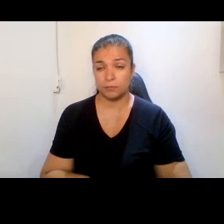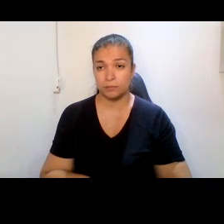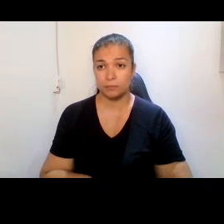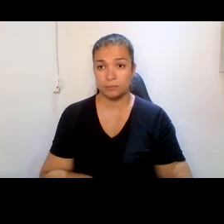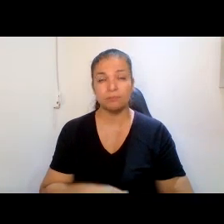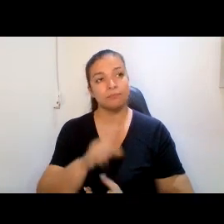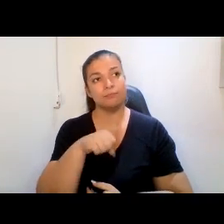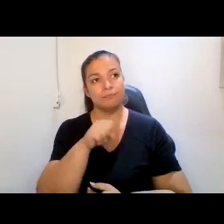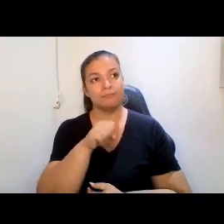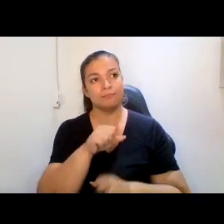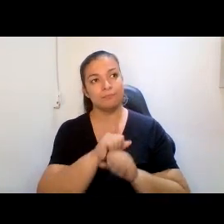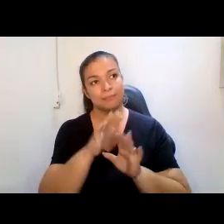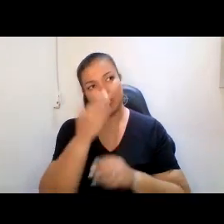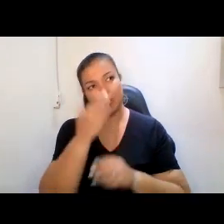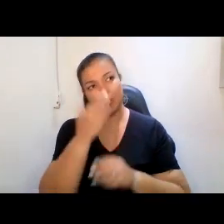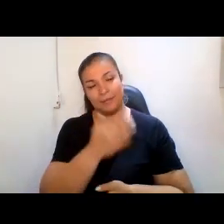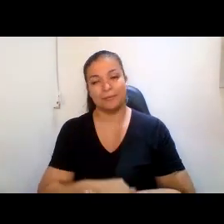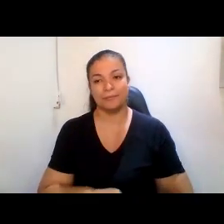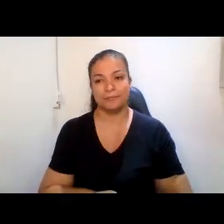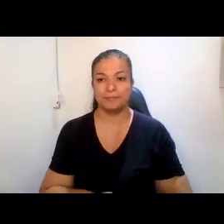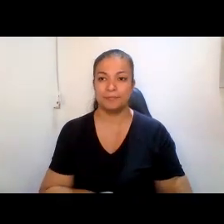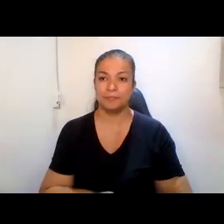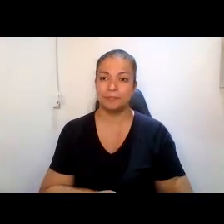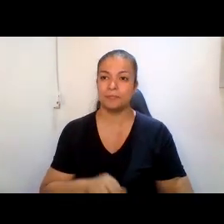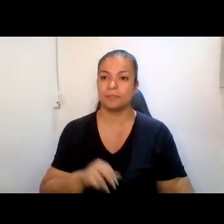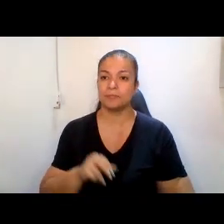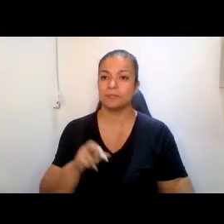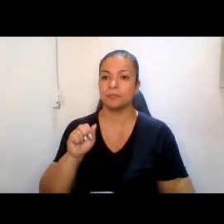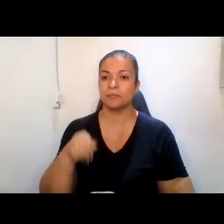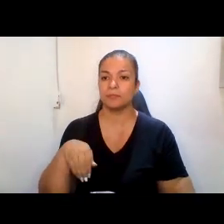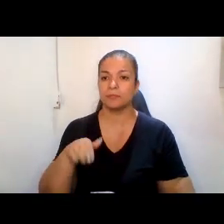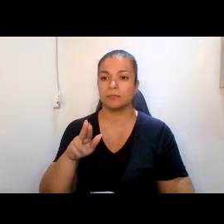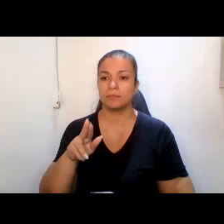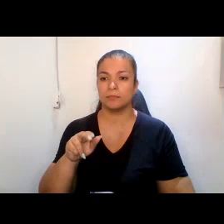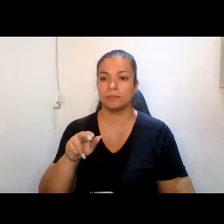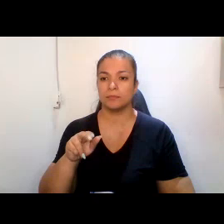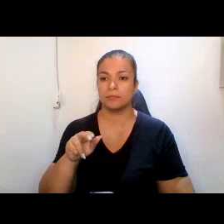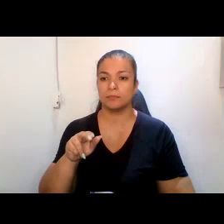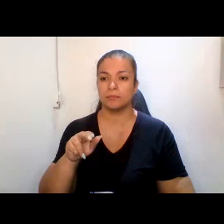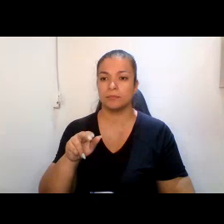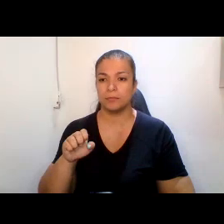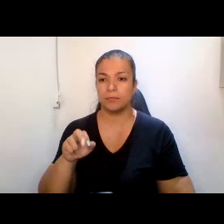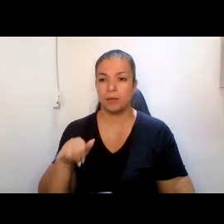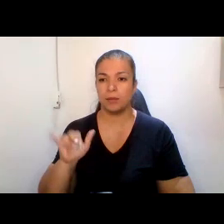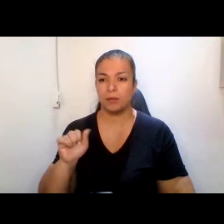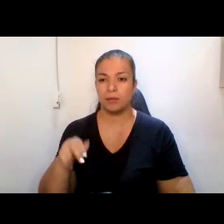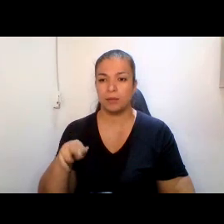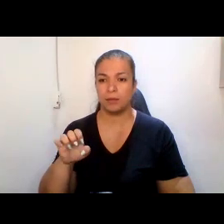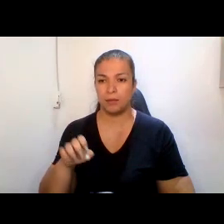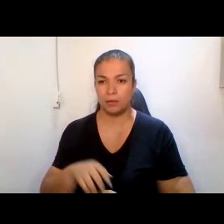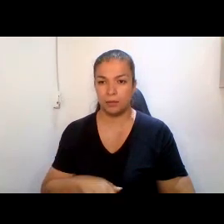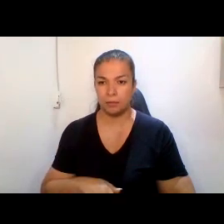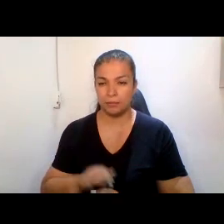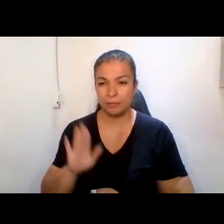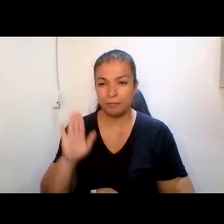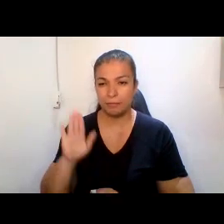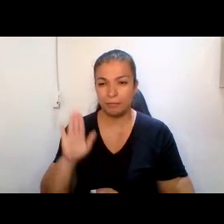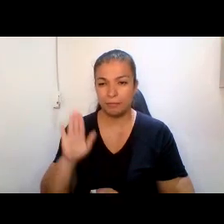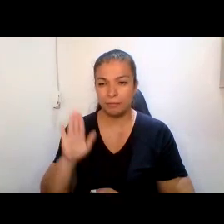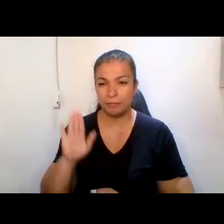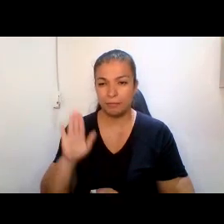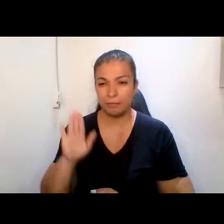Esclareceu sim, Cristina, obrigada. Joia. A Rayane está com a mão levantada, deve estar até doendo o bracinho.